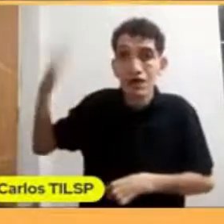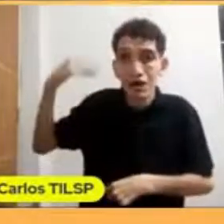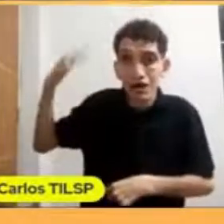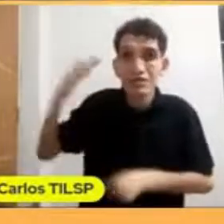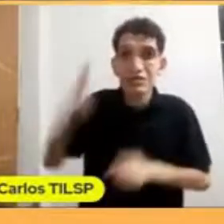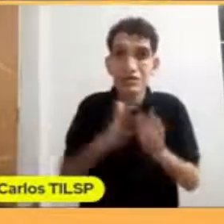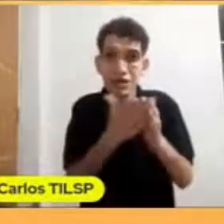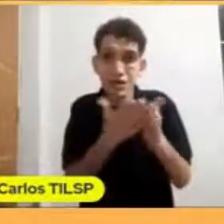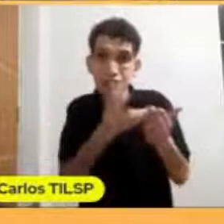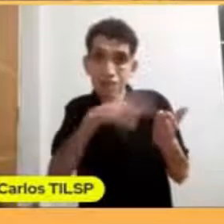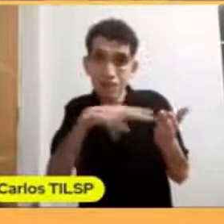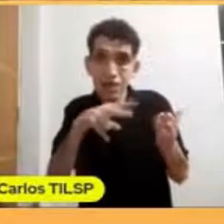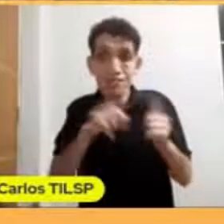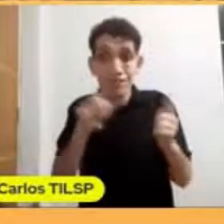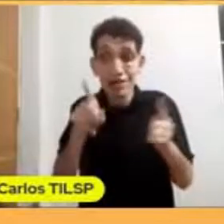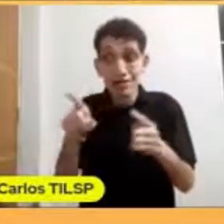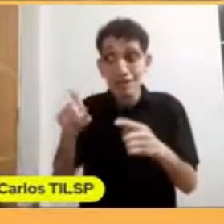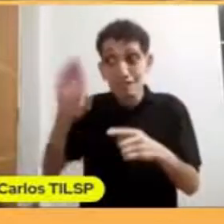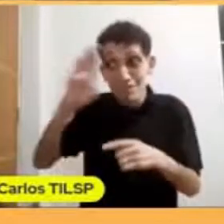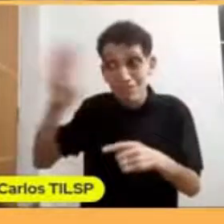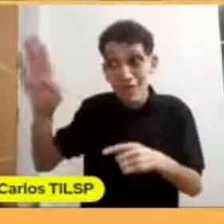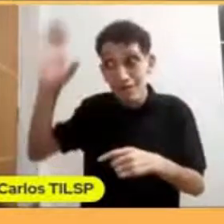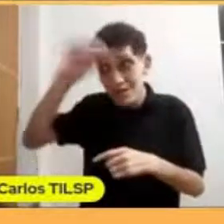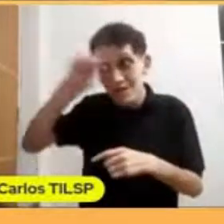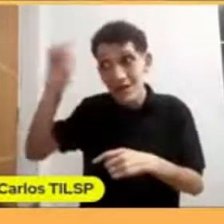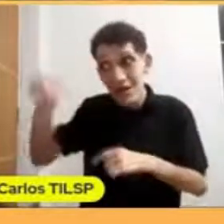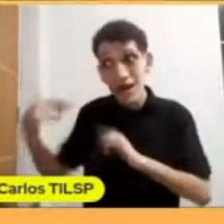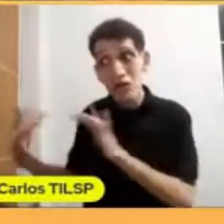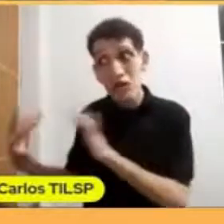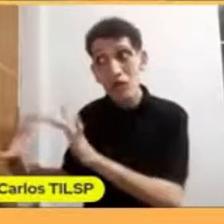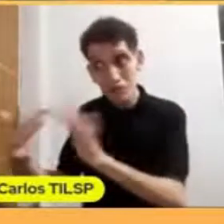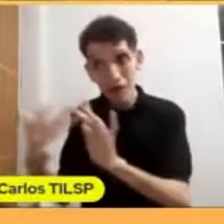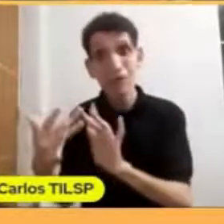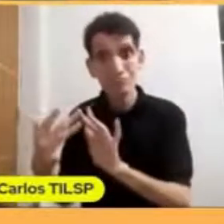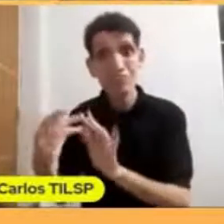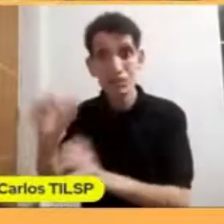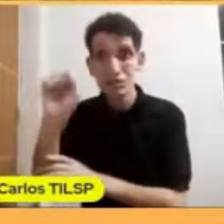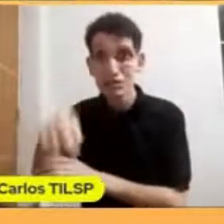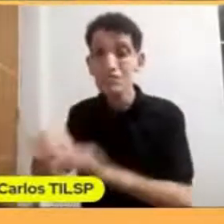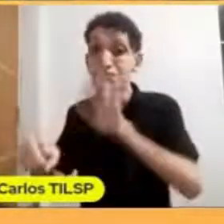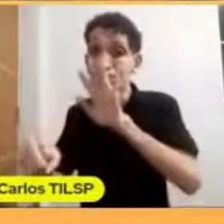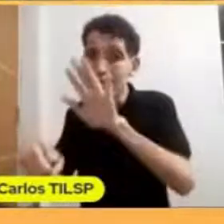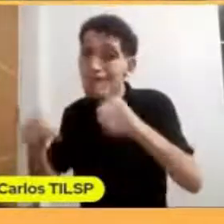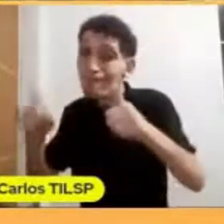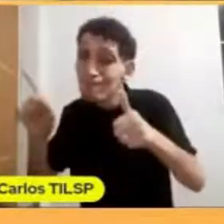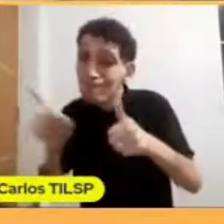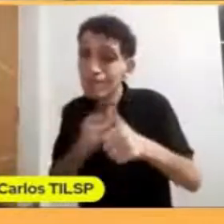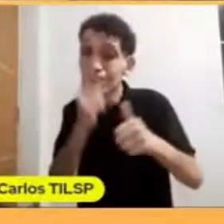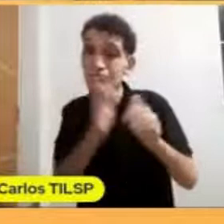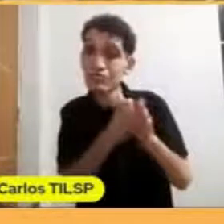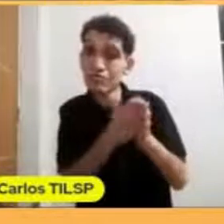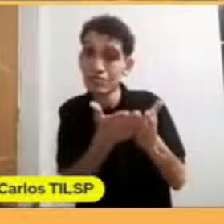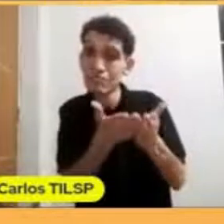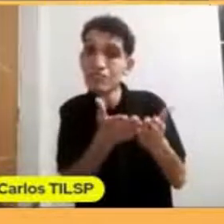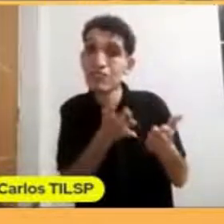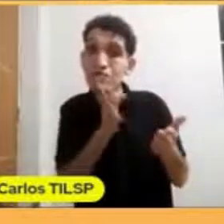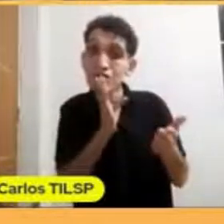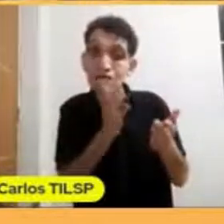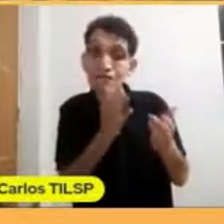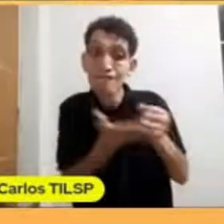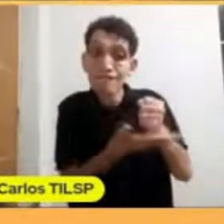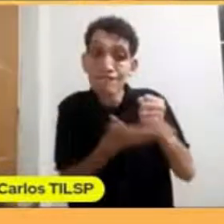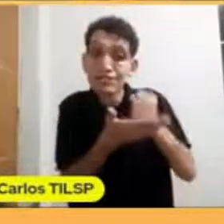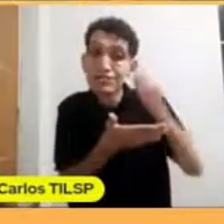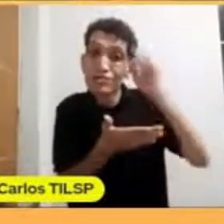convivendo com pessoas que tinham limitações. Isso não tem, assim, comparações, mas pelo menos a gente vai conhecer um pouco, né? Entrar em contato